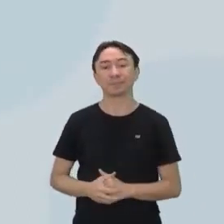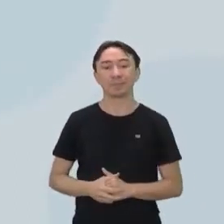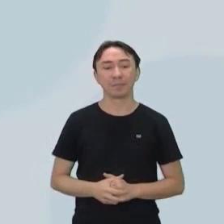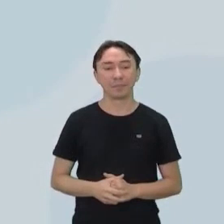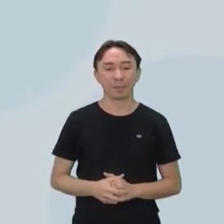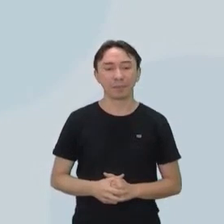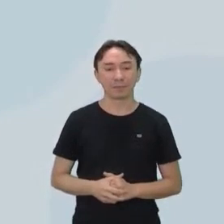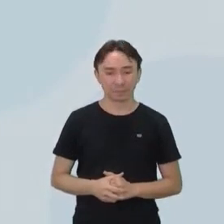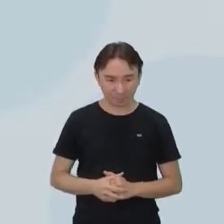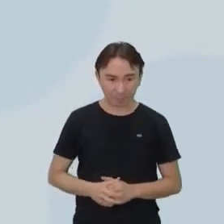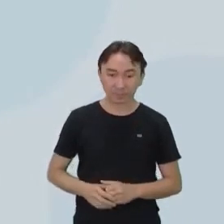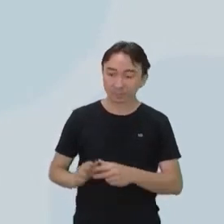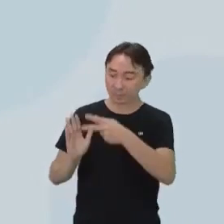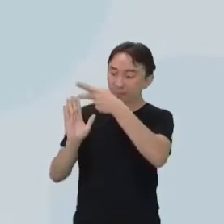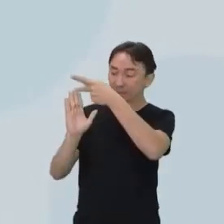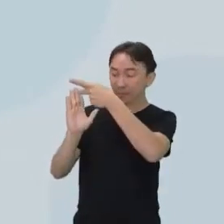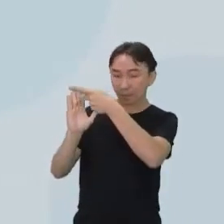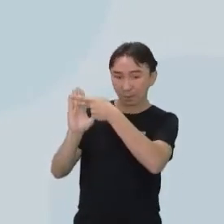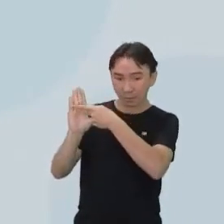projetos de construção que